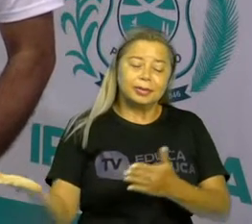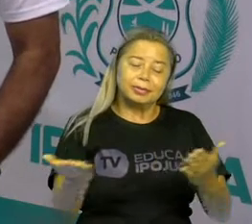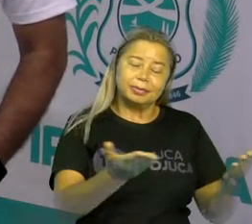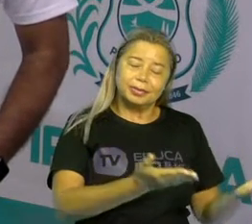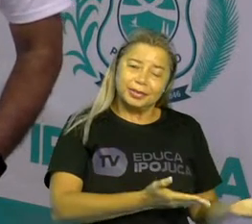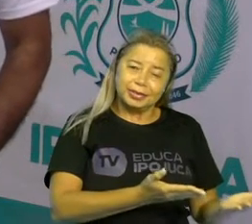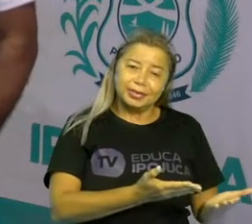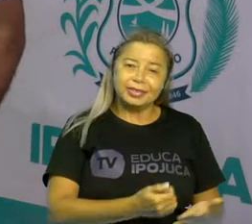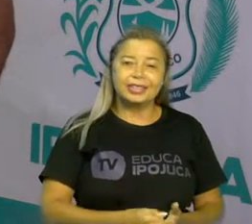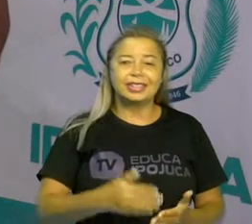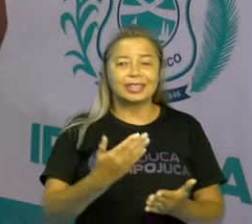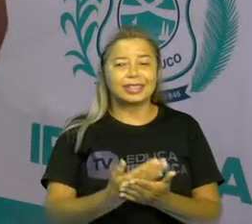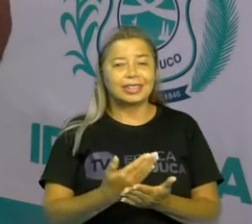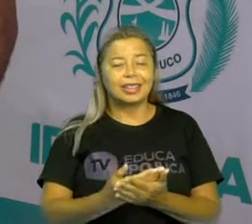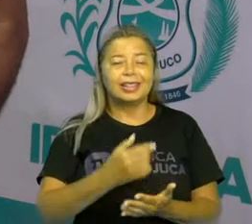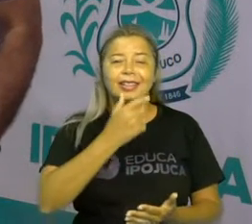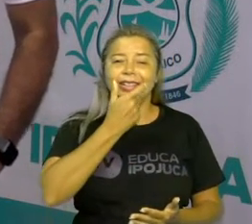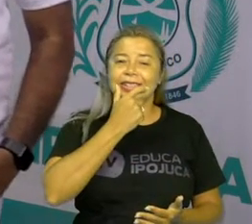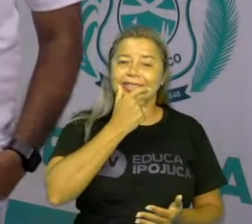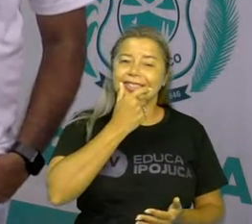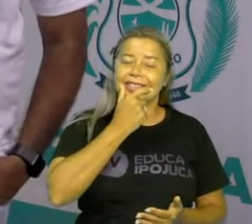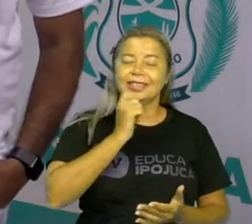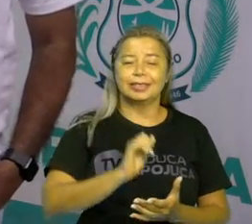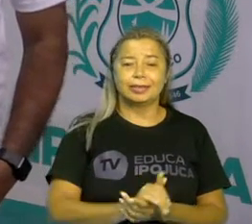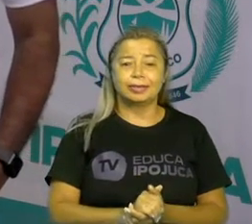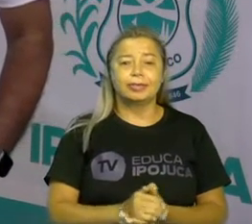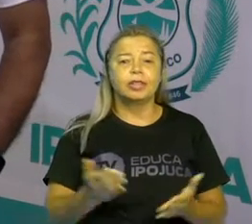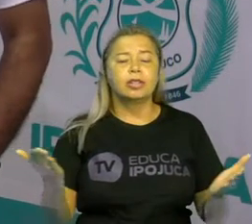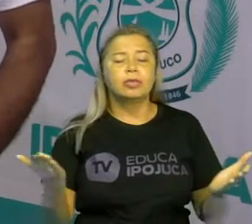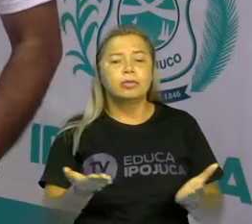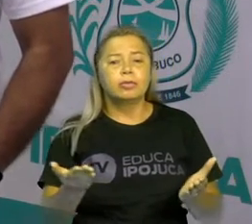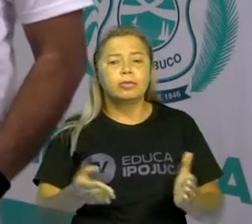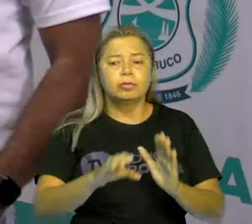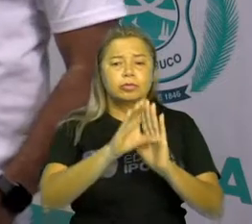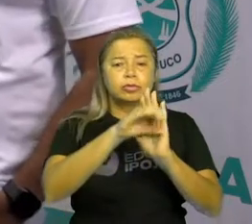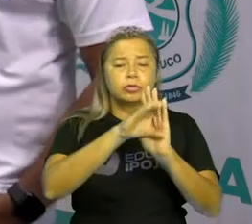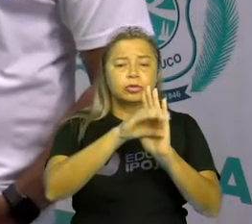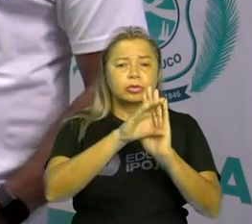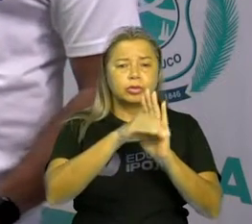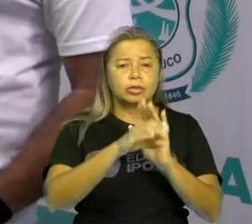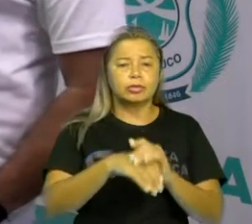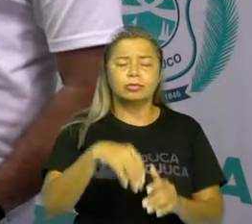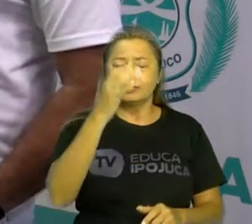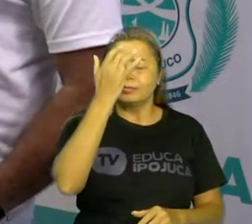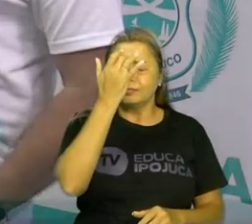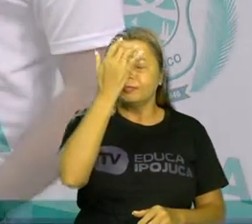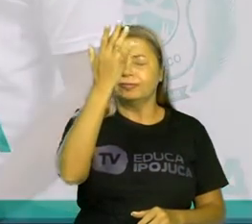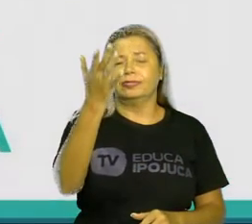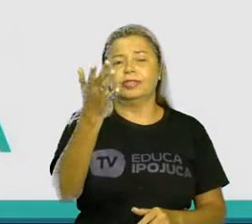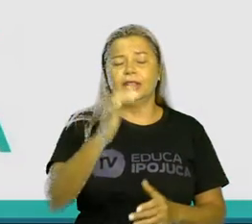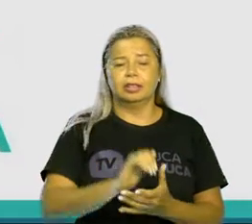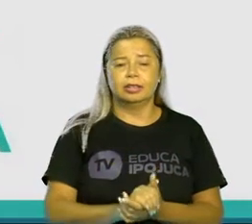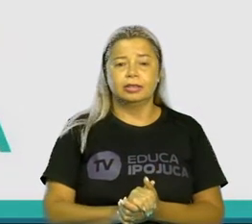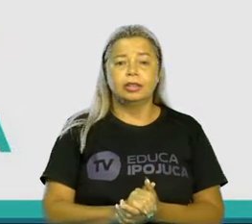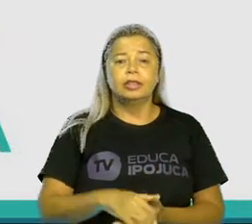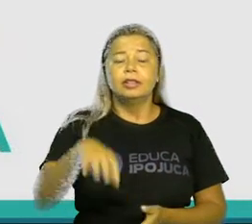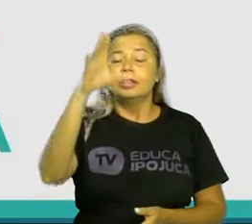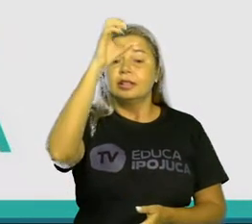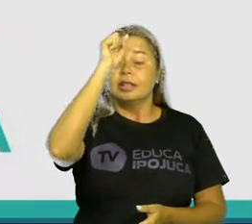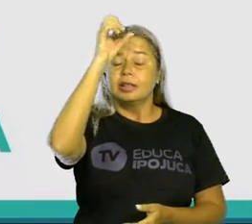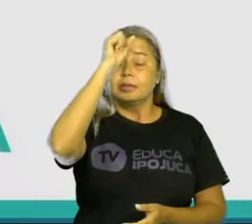língua inglesa. Hoje o nosso conteúdo é um conteúdo bem fácil e prático. Vamos estudar